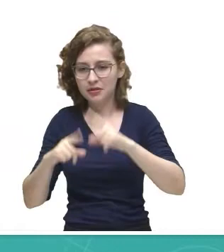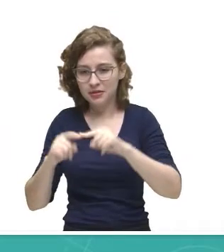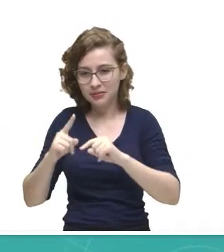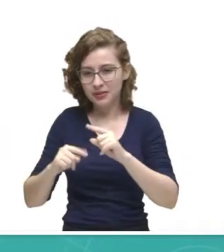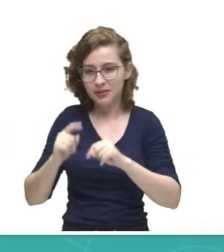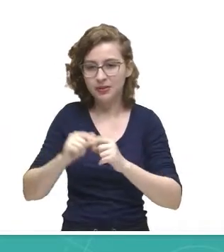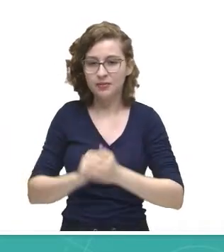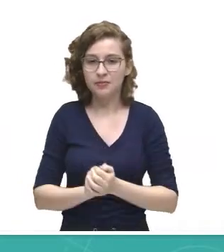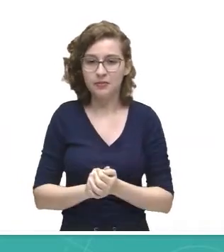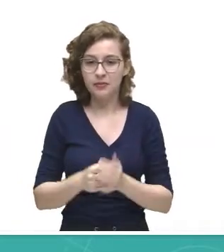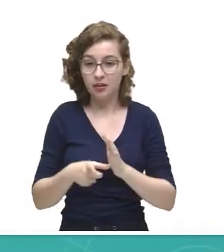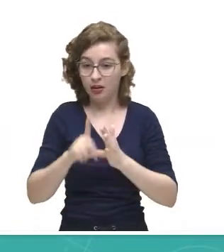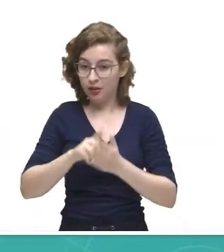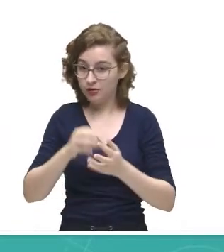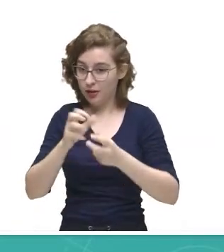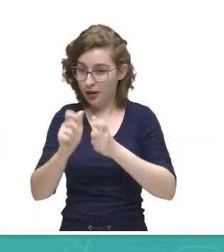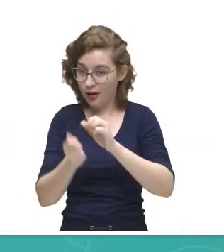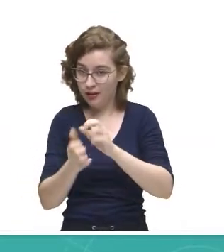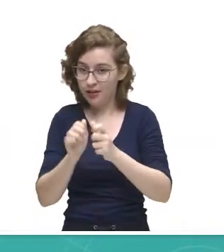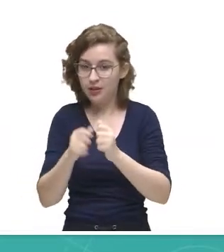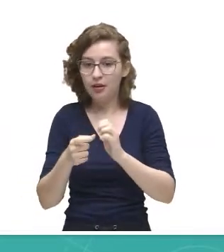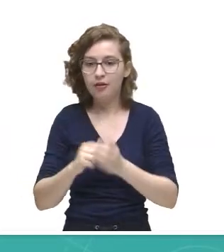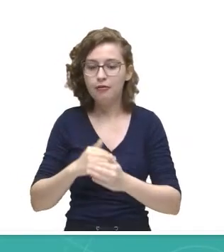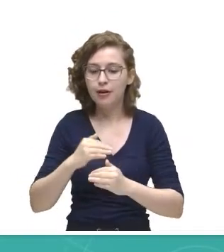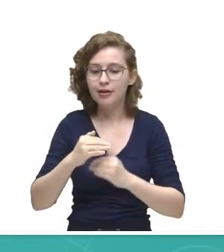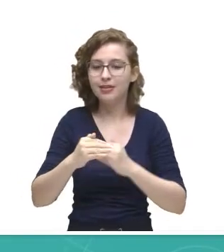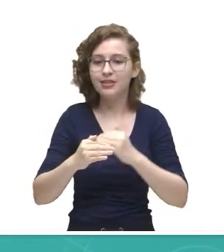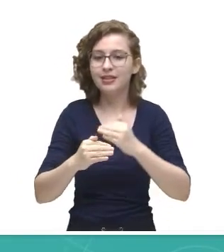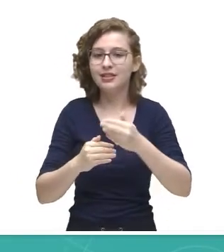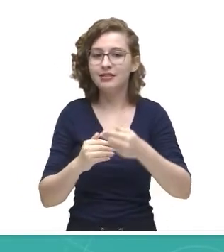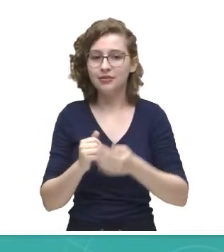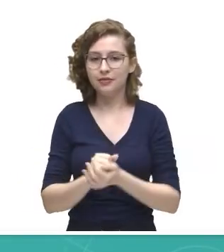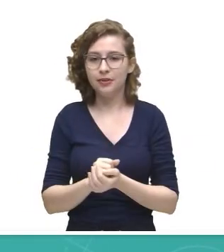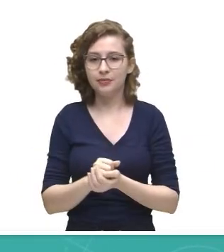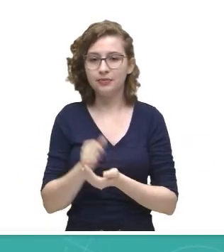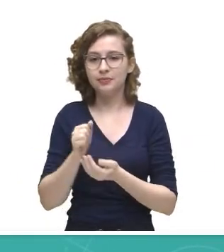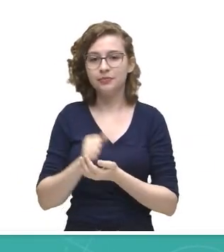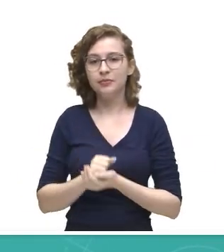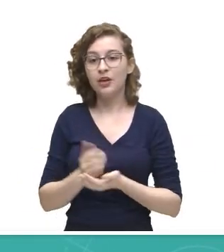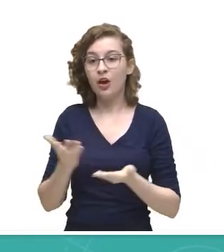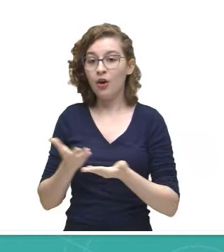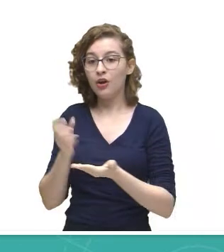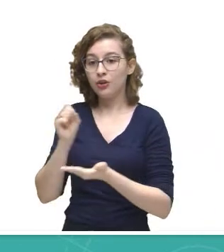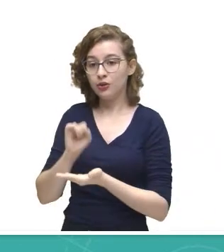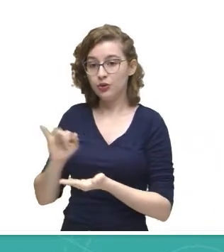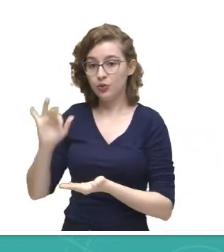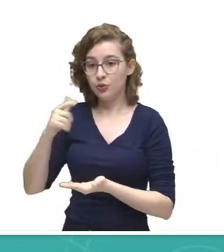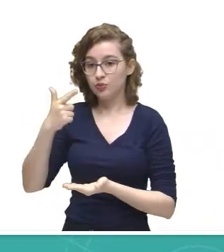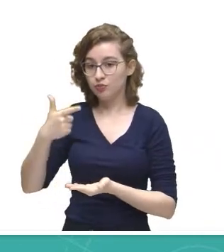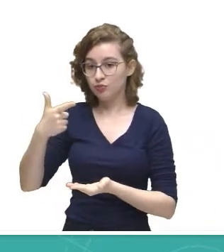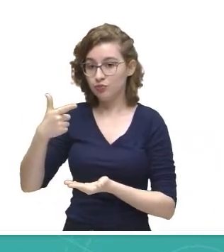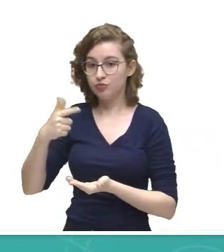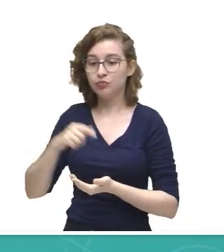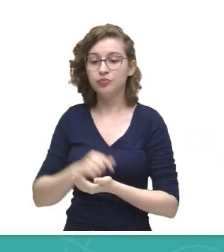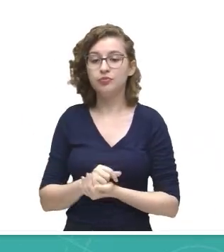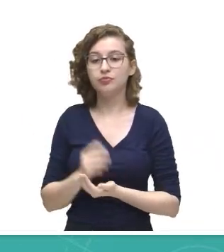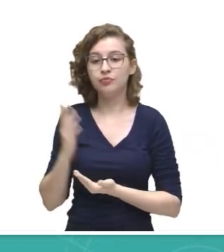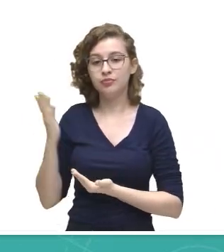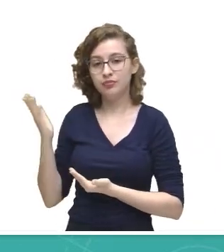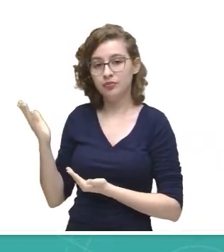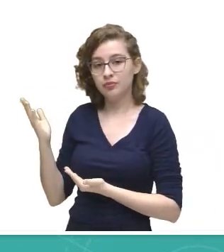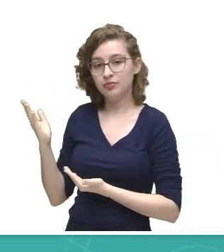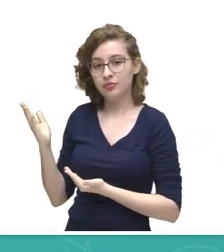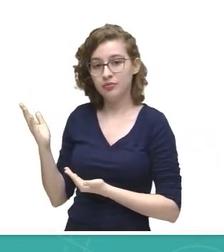artesanal vai evoluir. Então eu trouxe para vocês aí 2 imagens, né, que demonstram esse modo de produção. Na